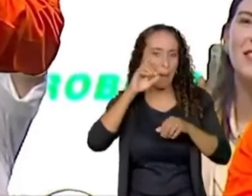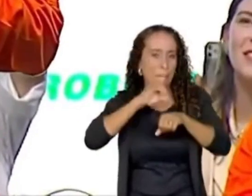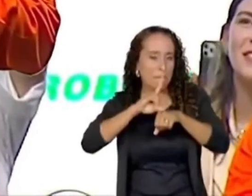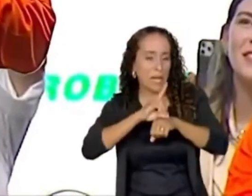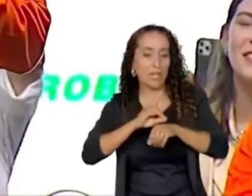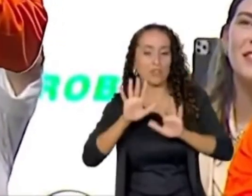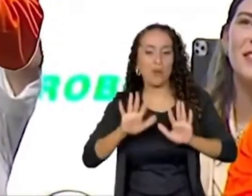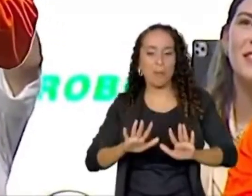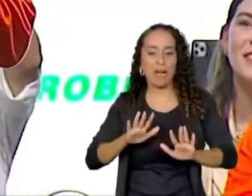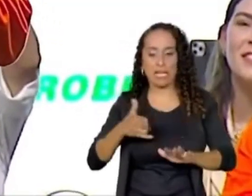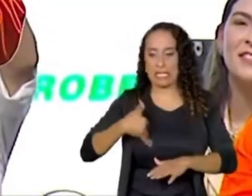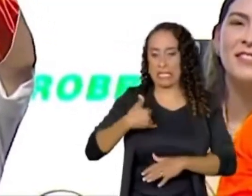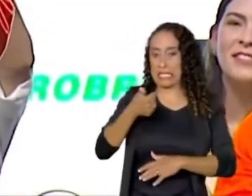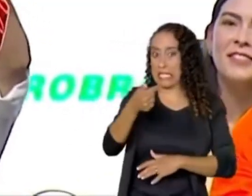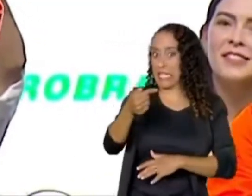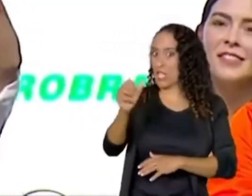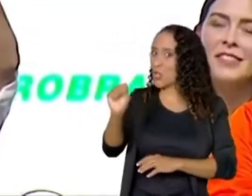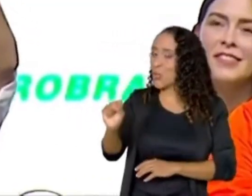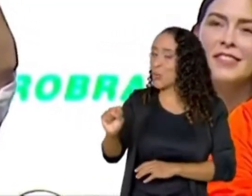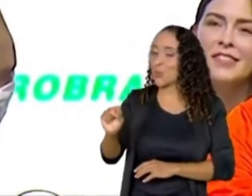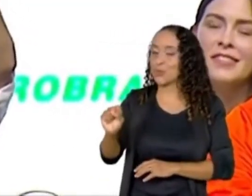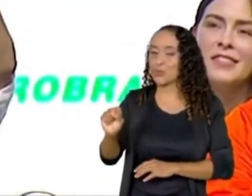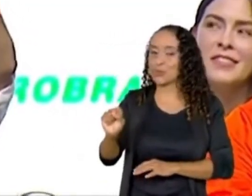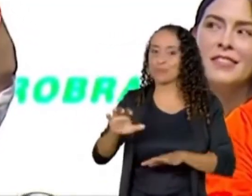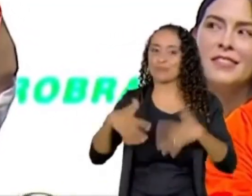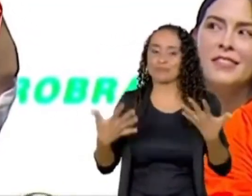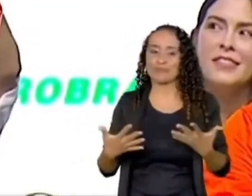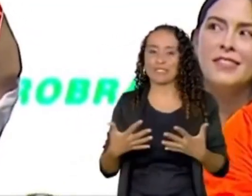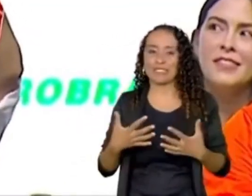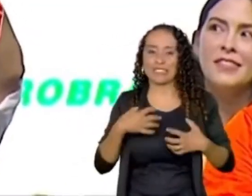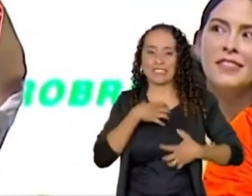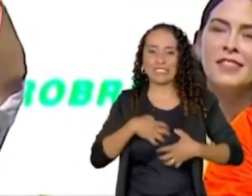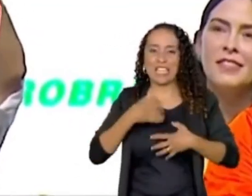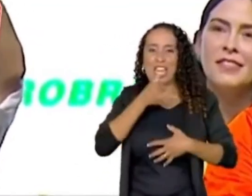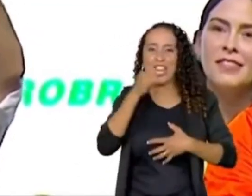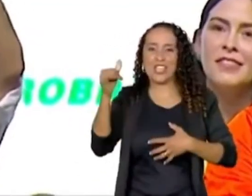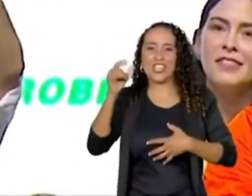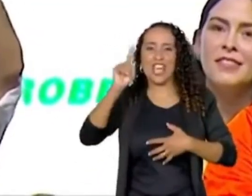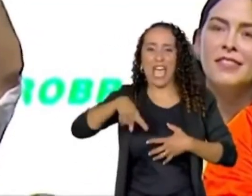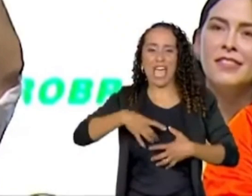vocês, eu estou com 78 anos de idade, a energia é de 30